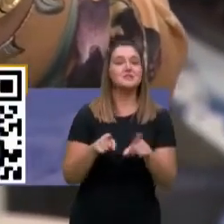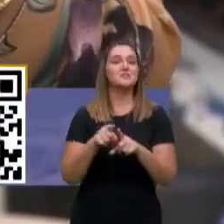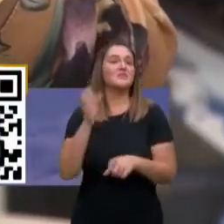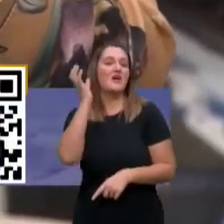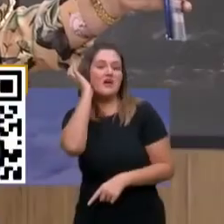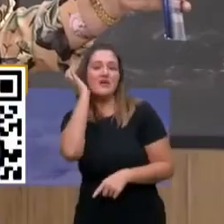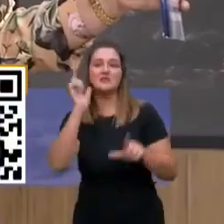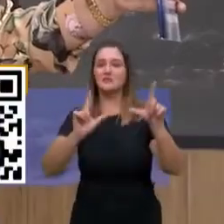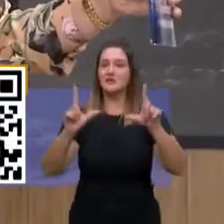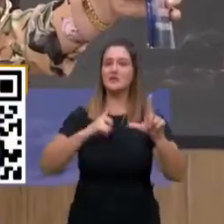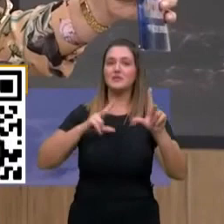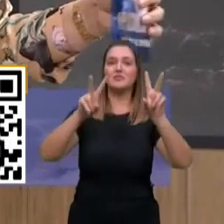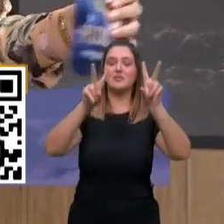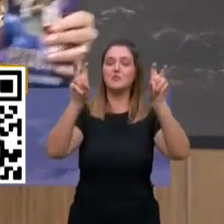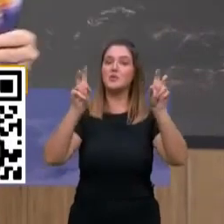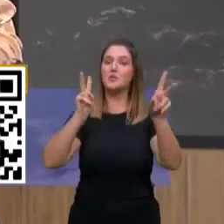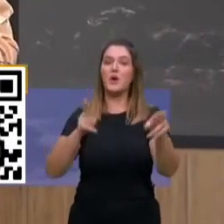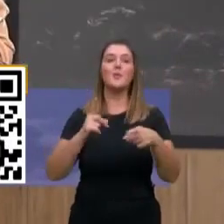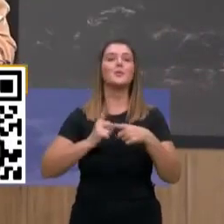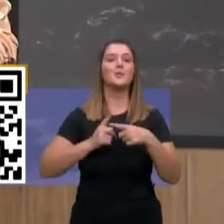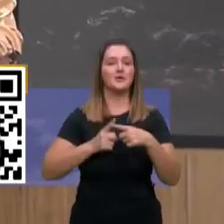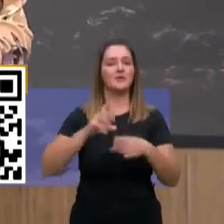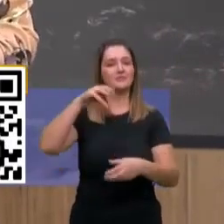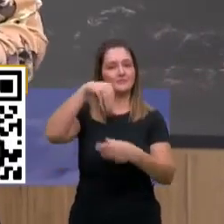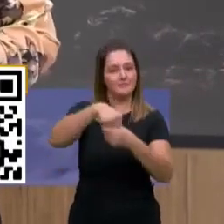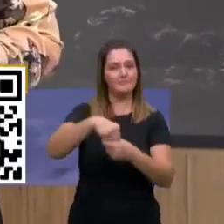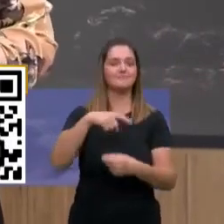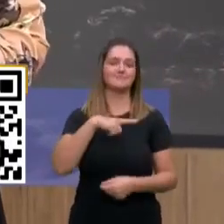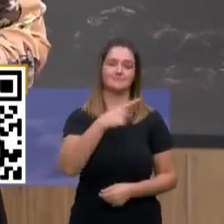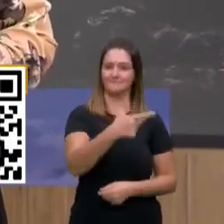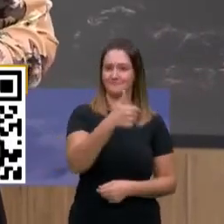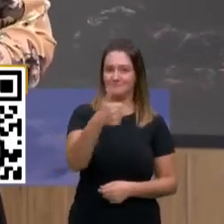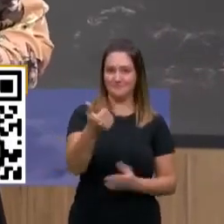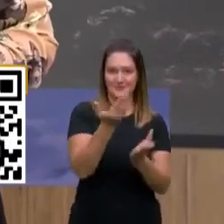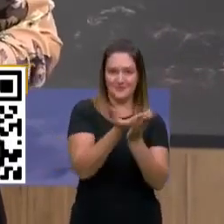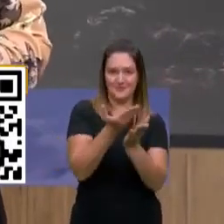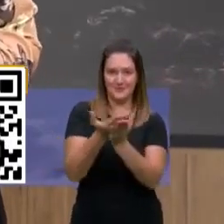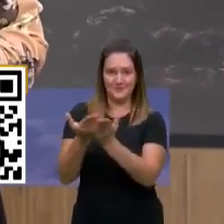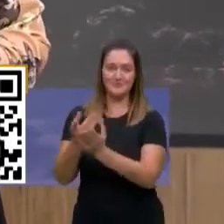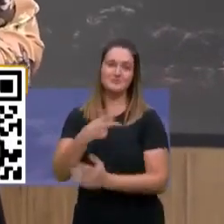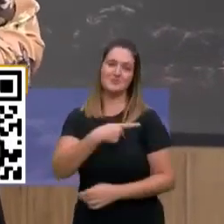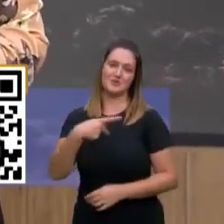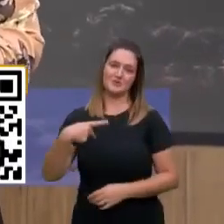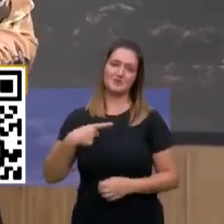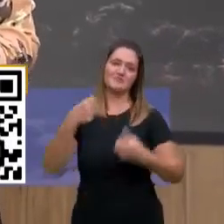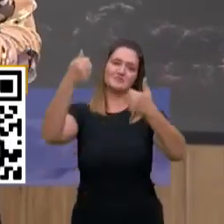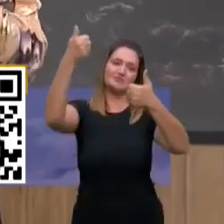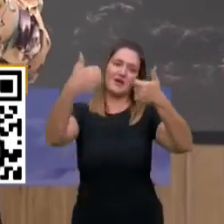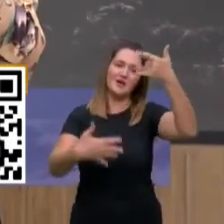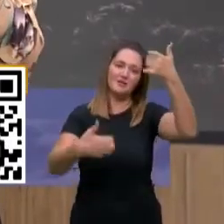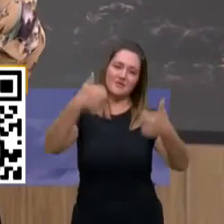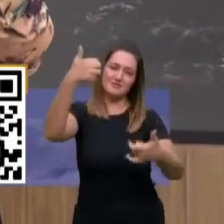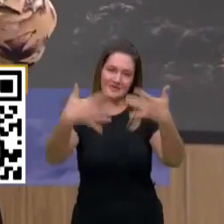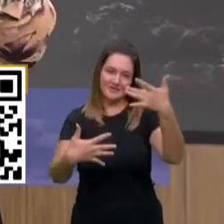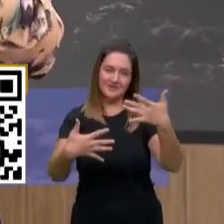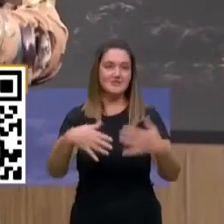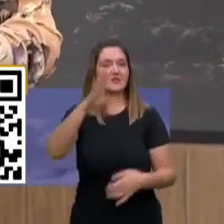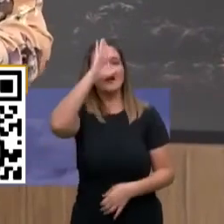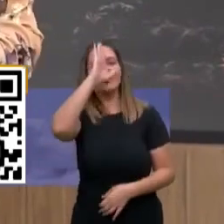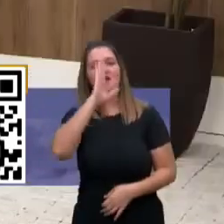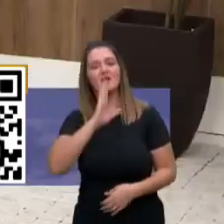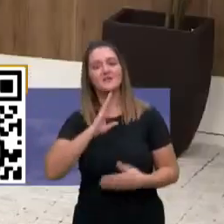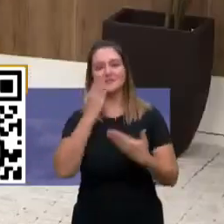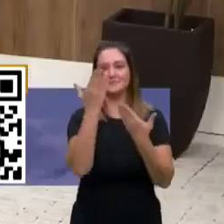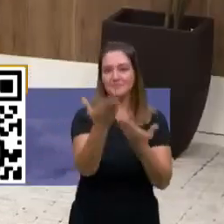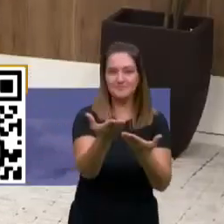também, exatamente porque ele contém os 21 estudos que o pastor Luiz Gonçalves está apresentando aqui. Ele é de graça para